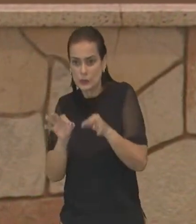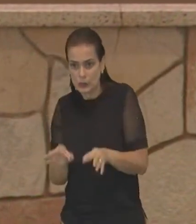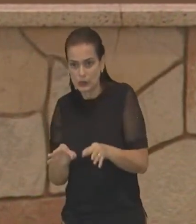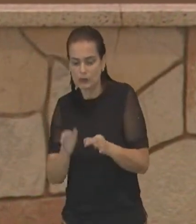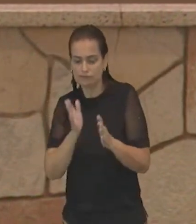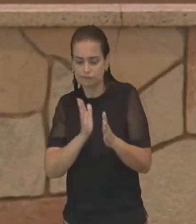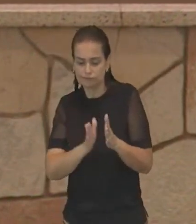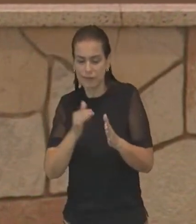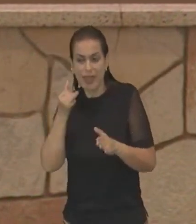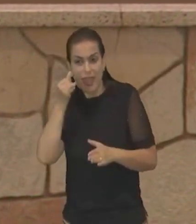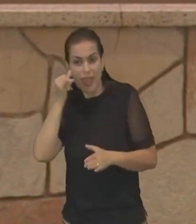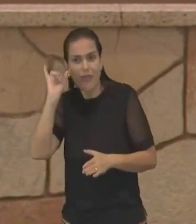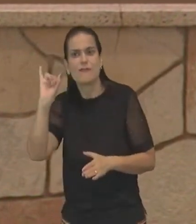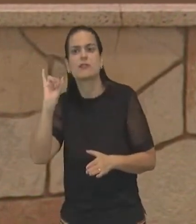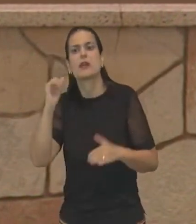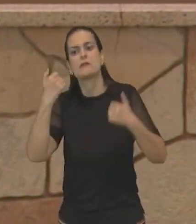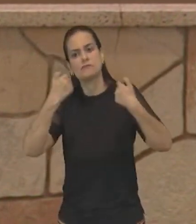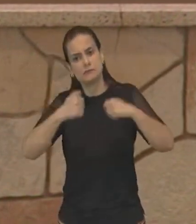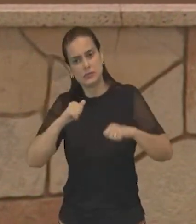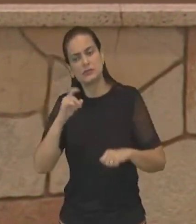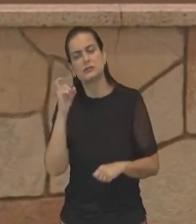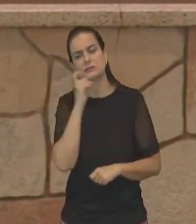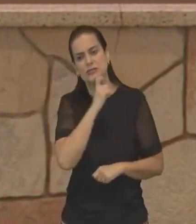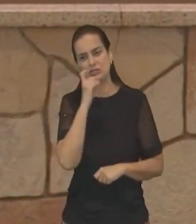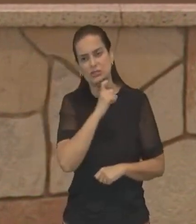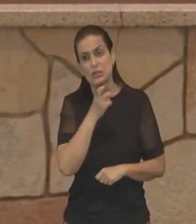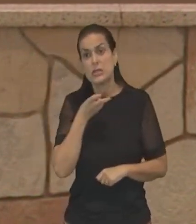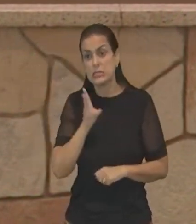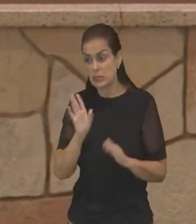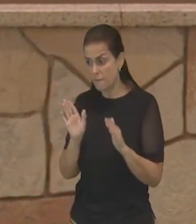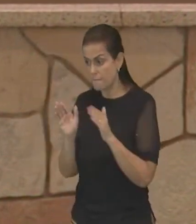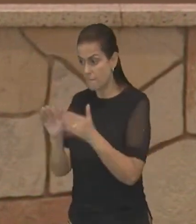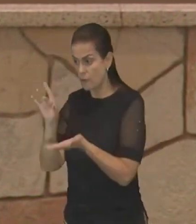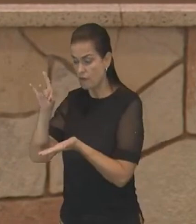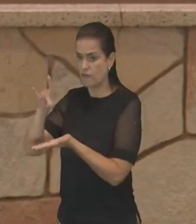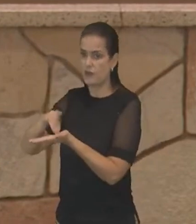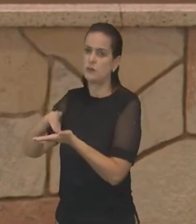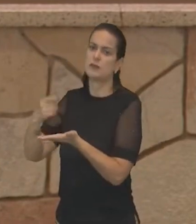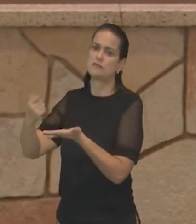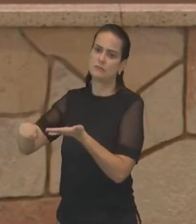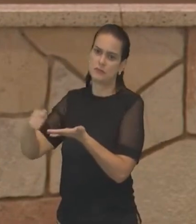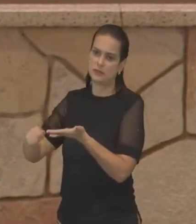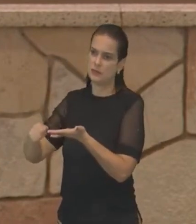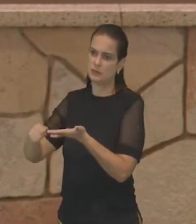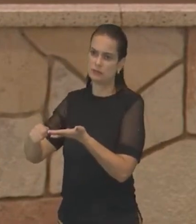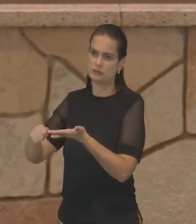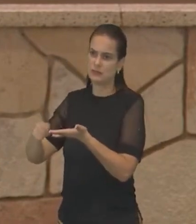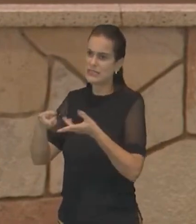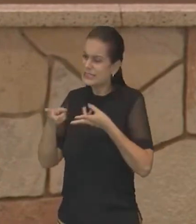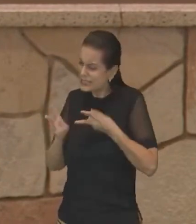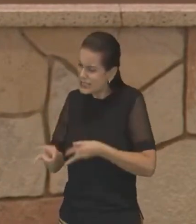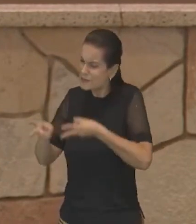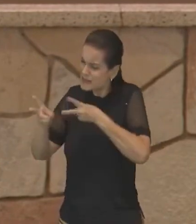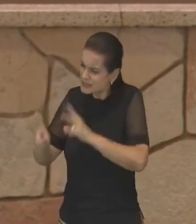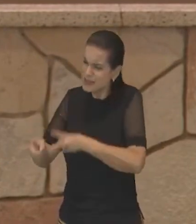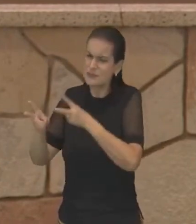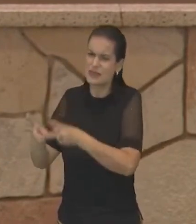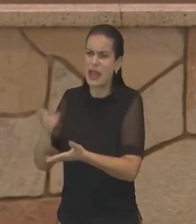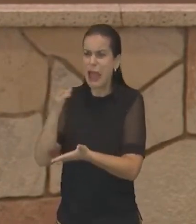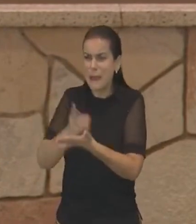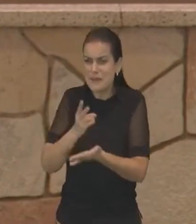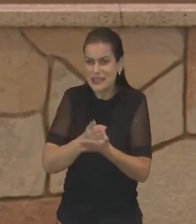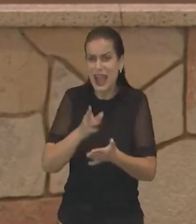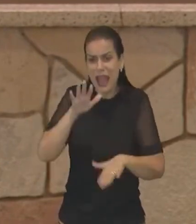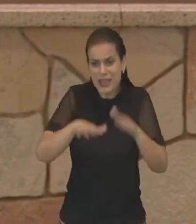a evitar a mentira e a falar sempre a verdade, custe o que custar, doa o que doer, porque